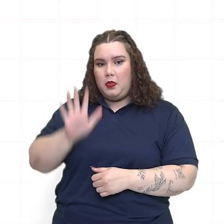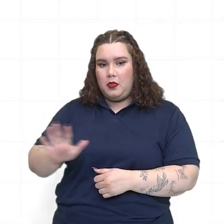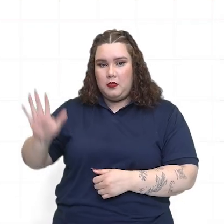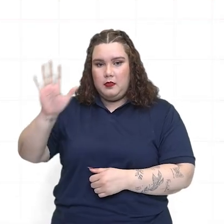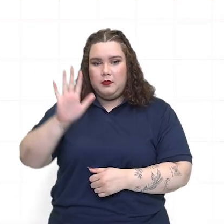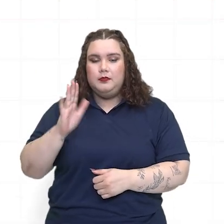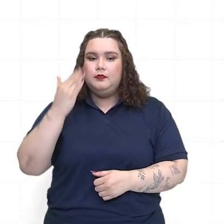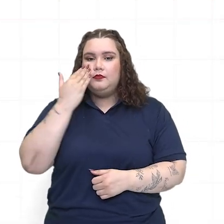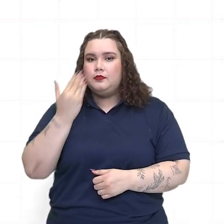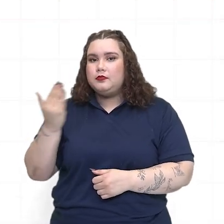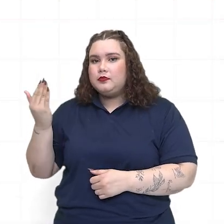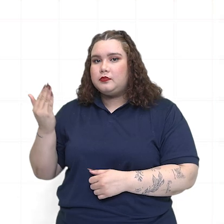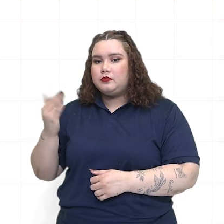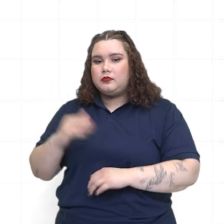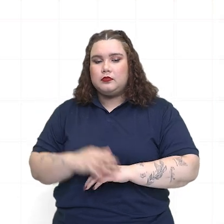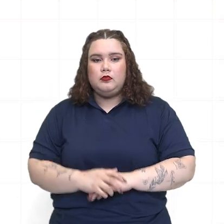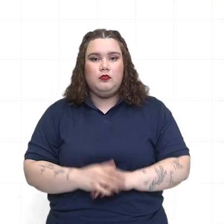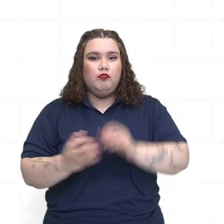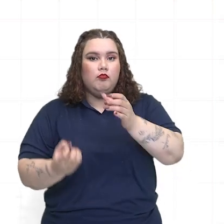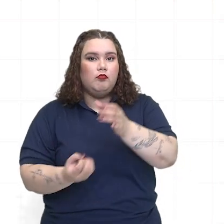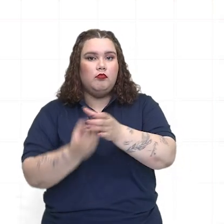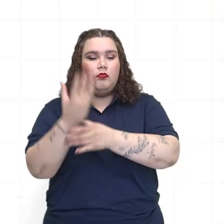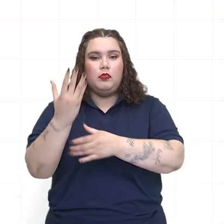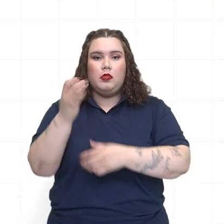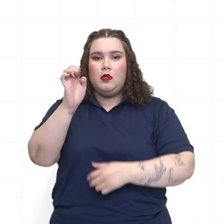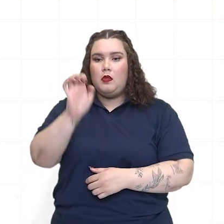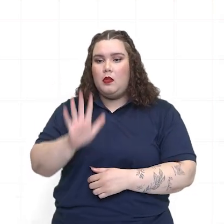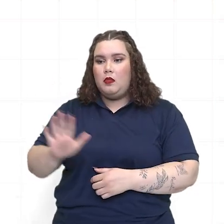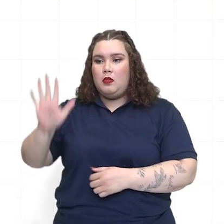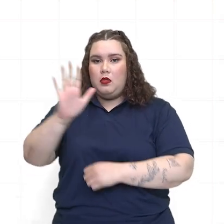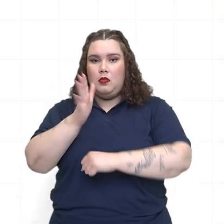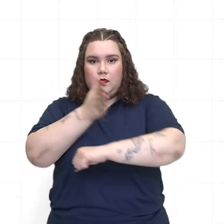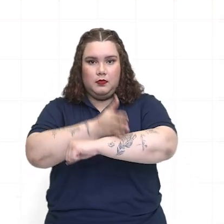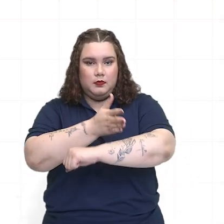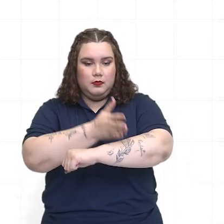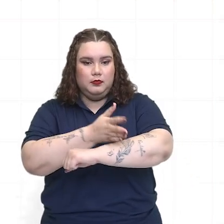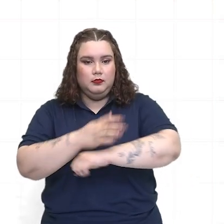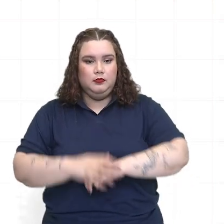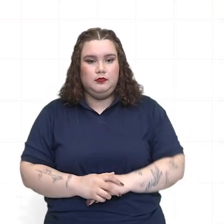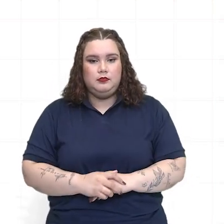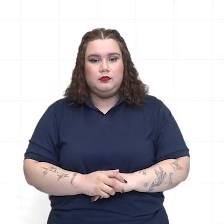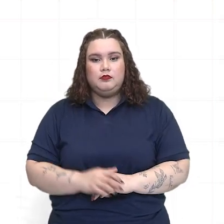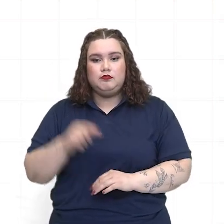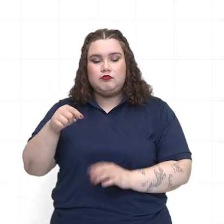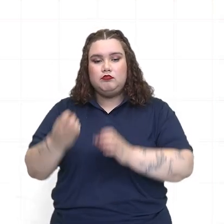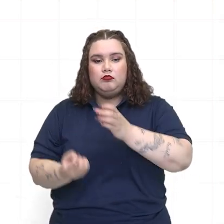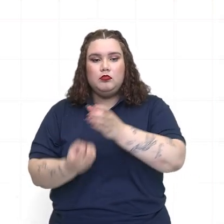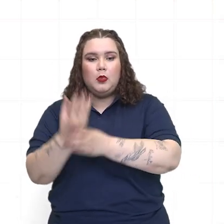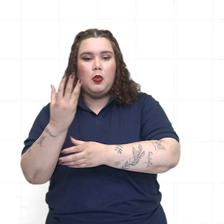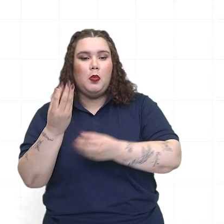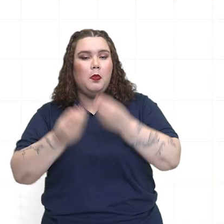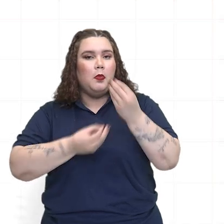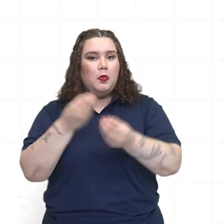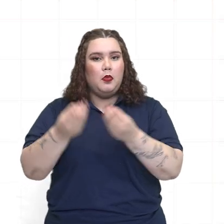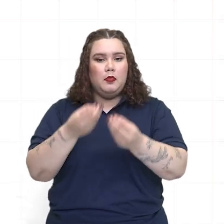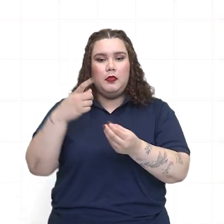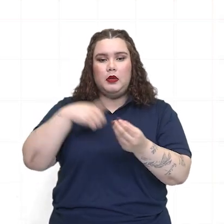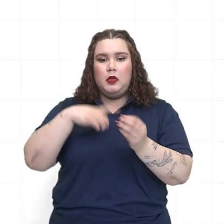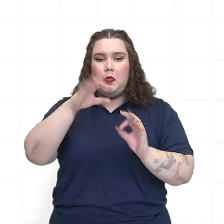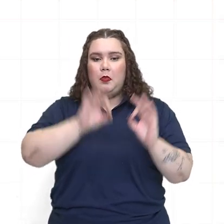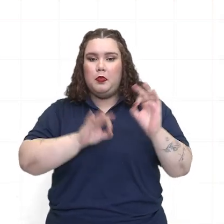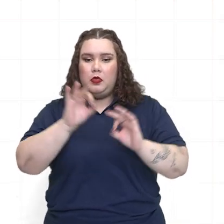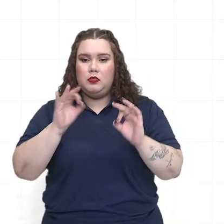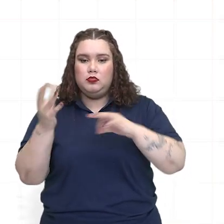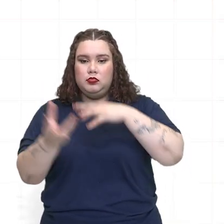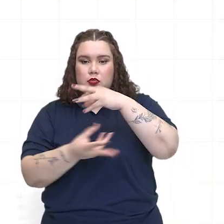só. A formação da Europa medieval, né, ela foi moldada por um extenso processo de